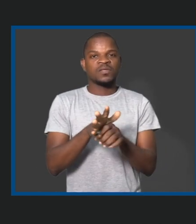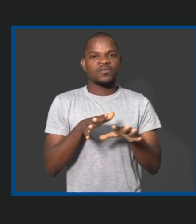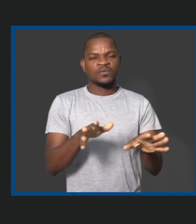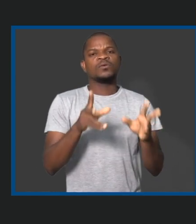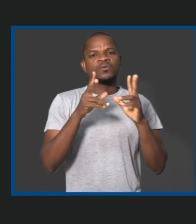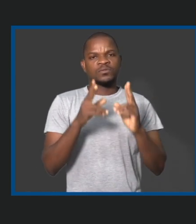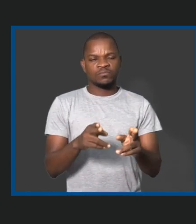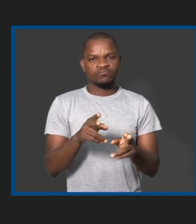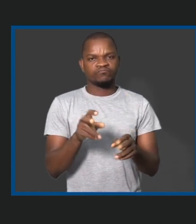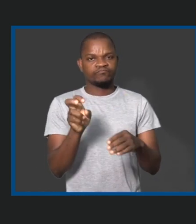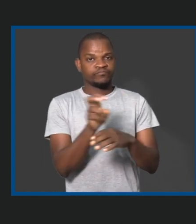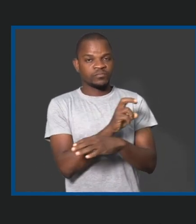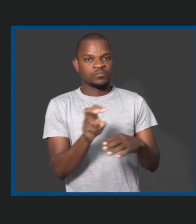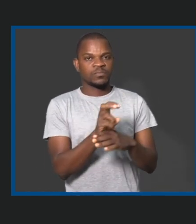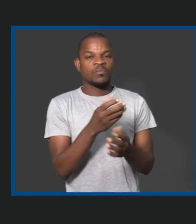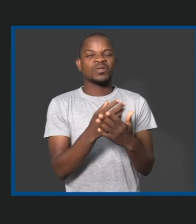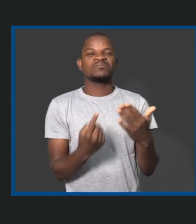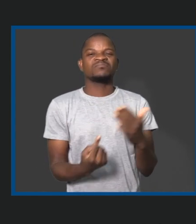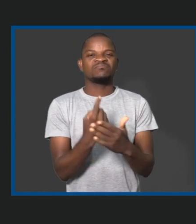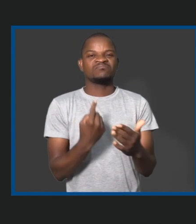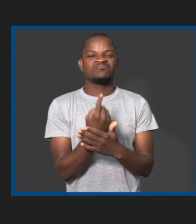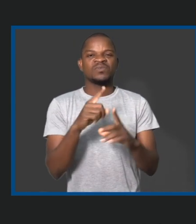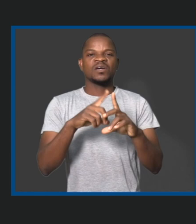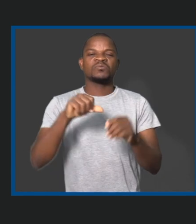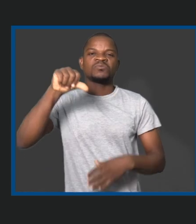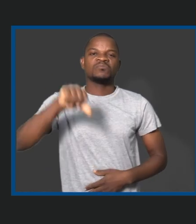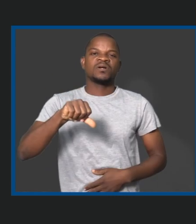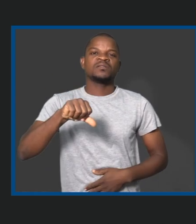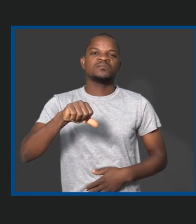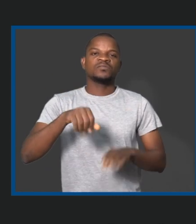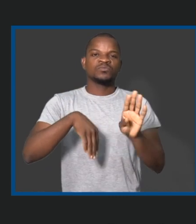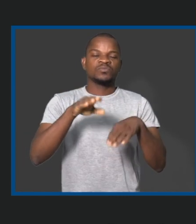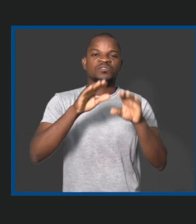mal que está a assolar as competições desportivas, um pouco por todo o mundo.